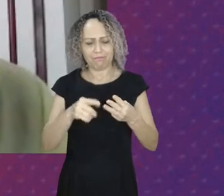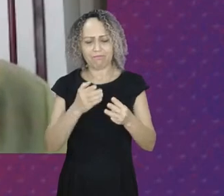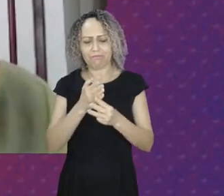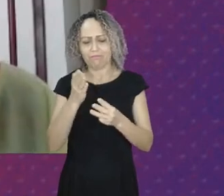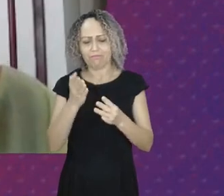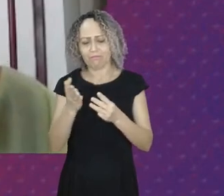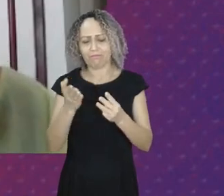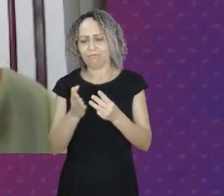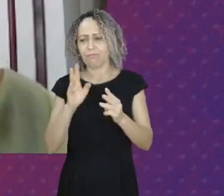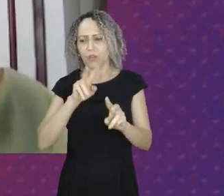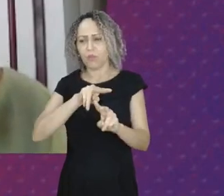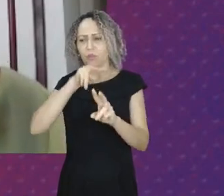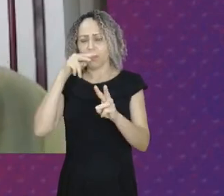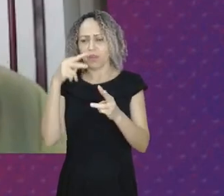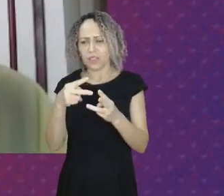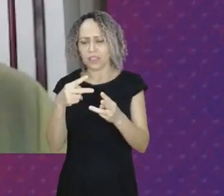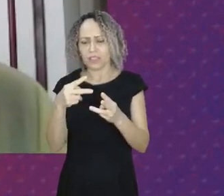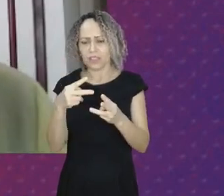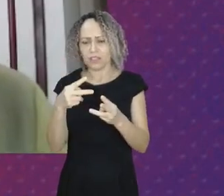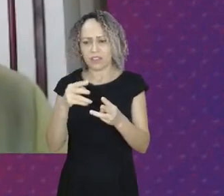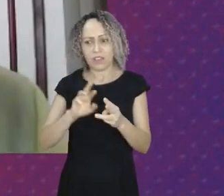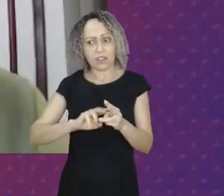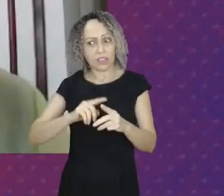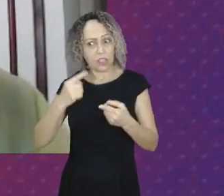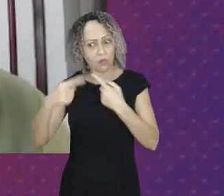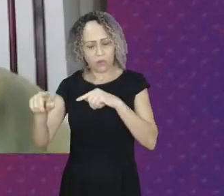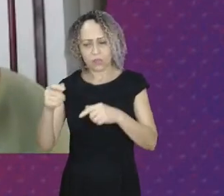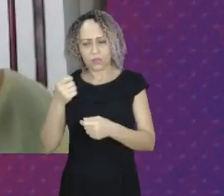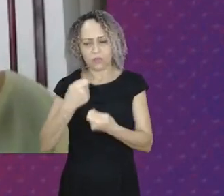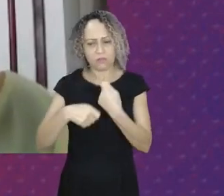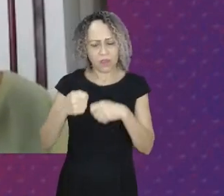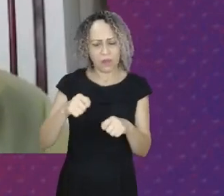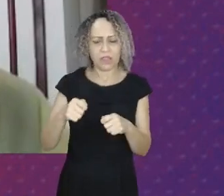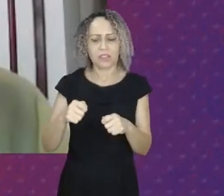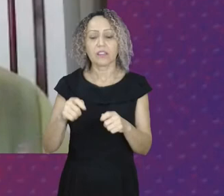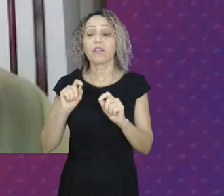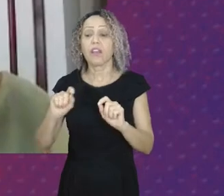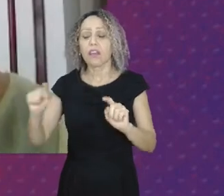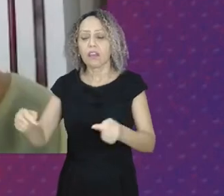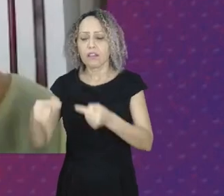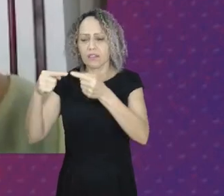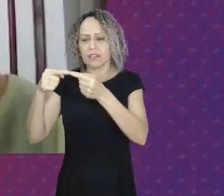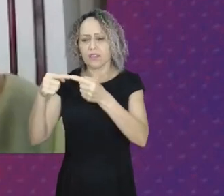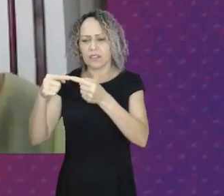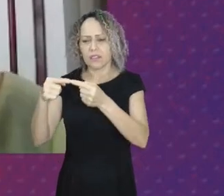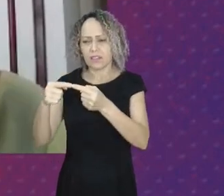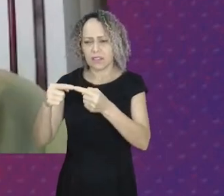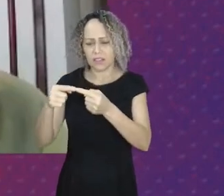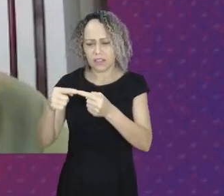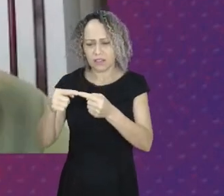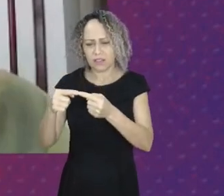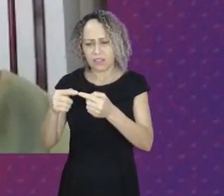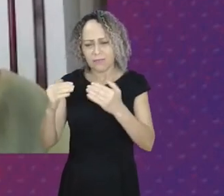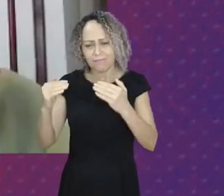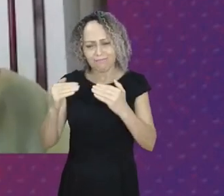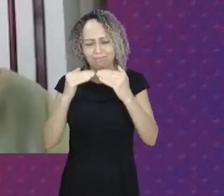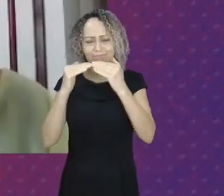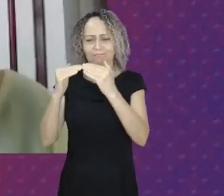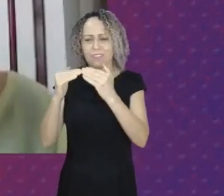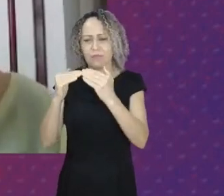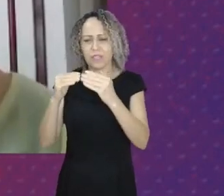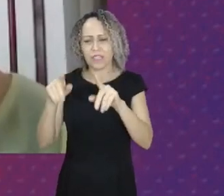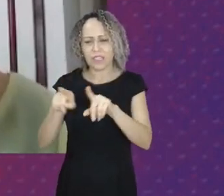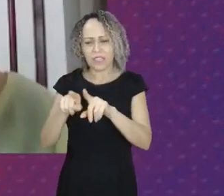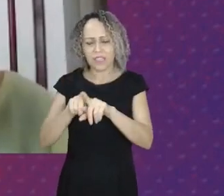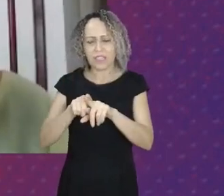numa perspectiva não mercantil, que é o princípio da reciprocidade, da redistribuição e